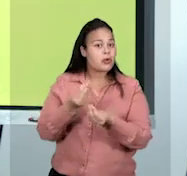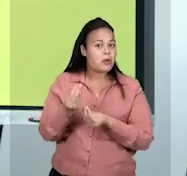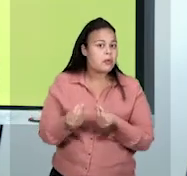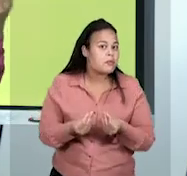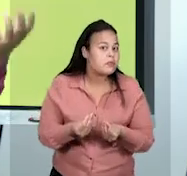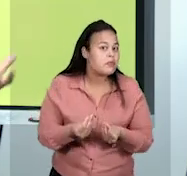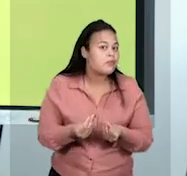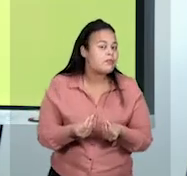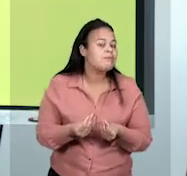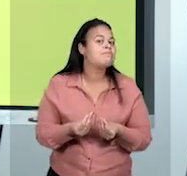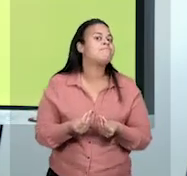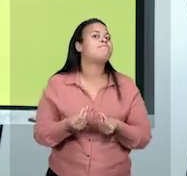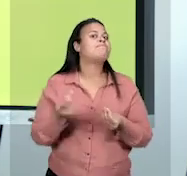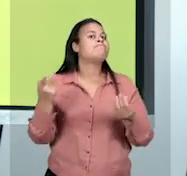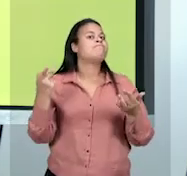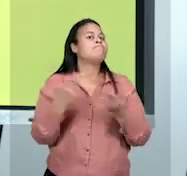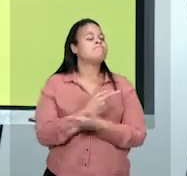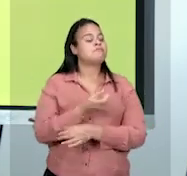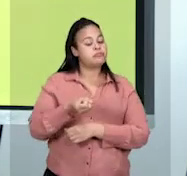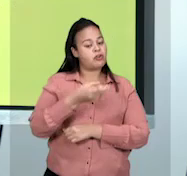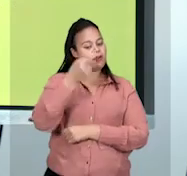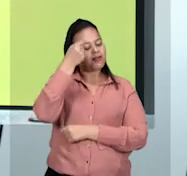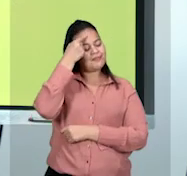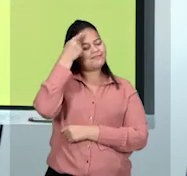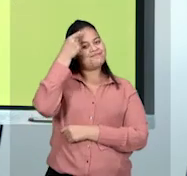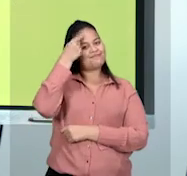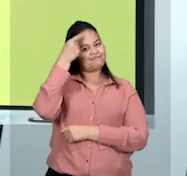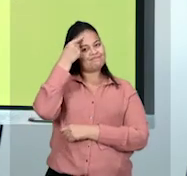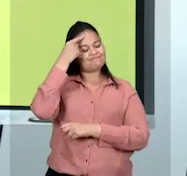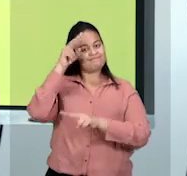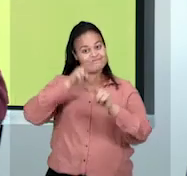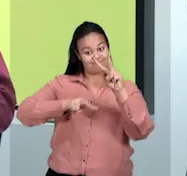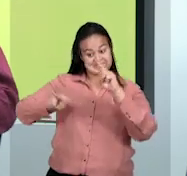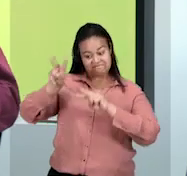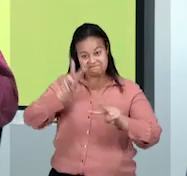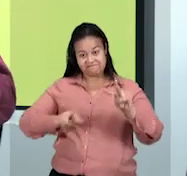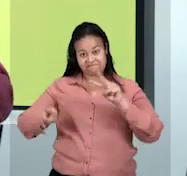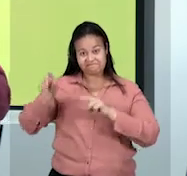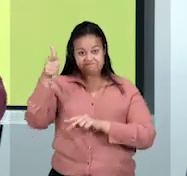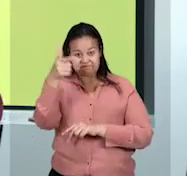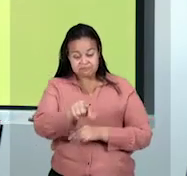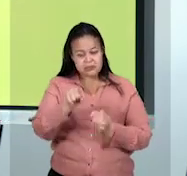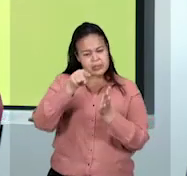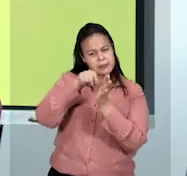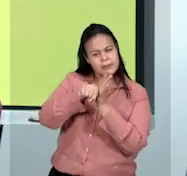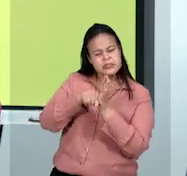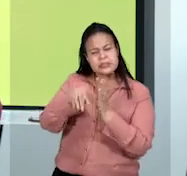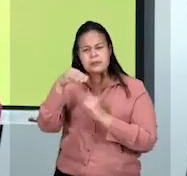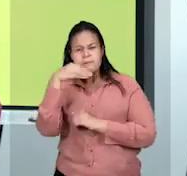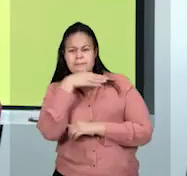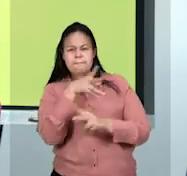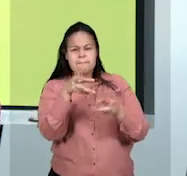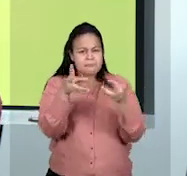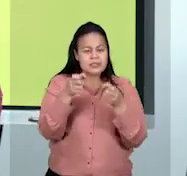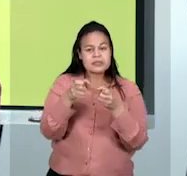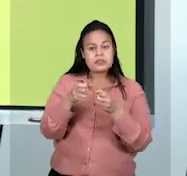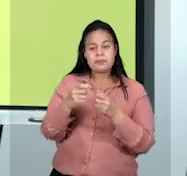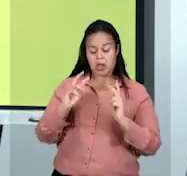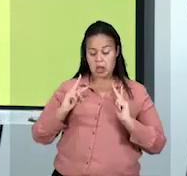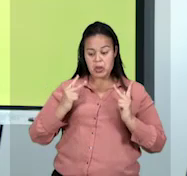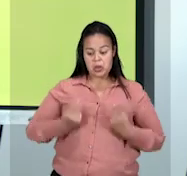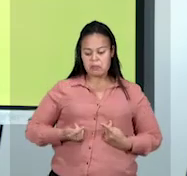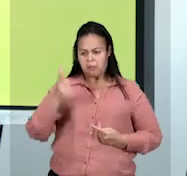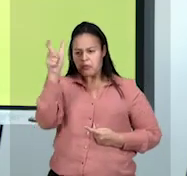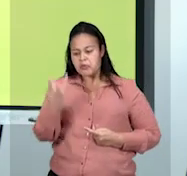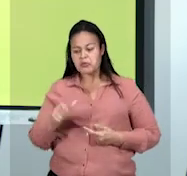eu vou gerar um novo pensamento, uma nova forma de analisar, uma nova forma de perceber este homem